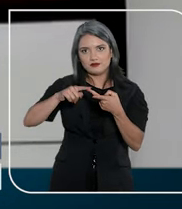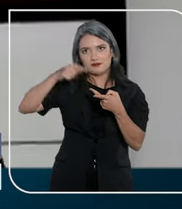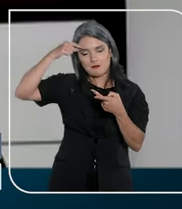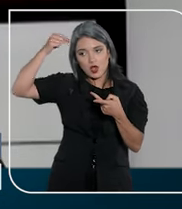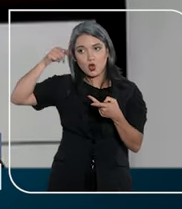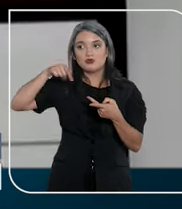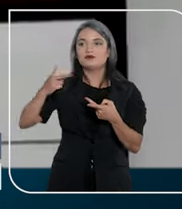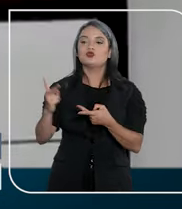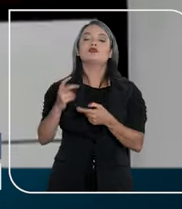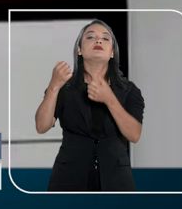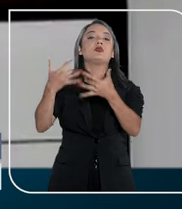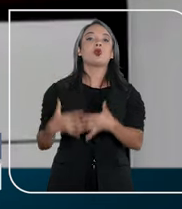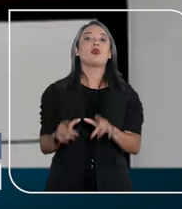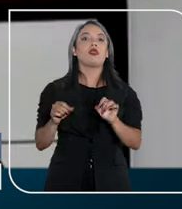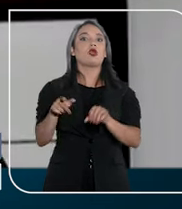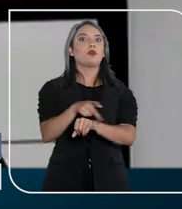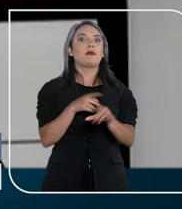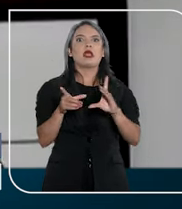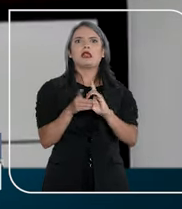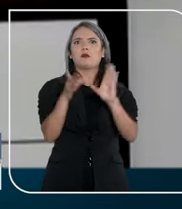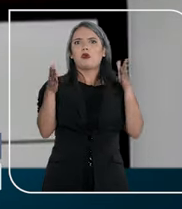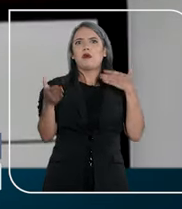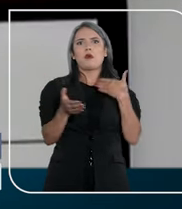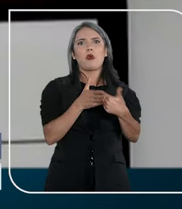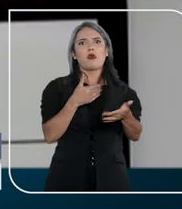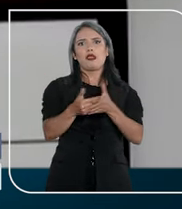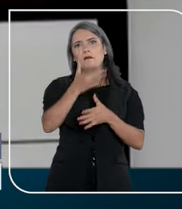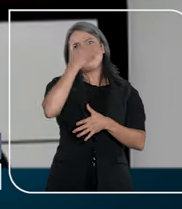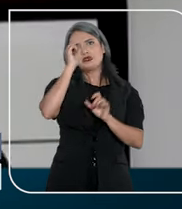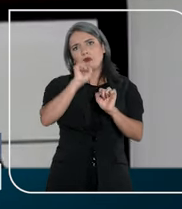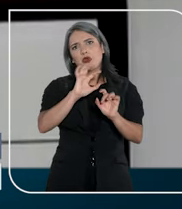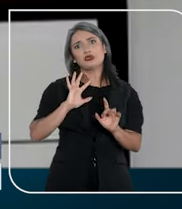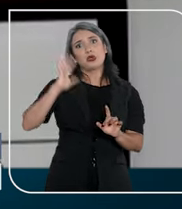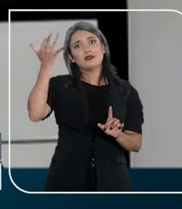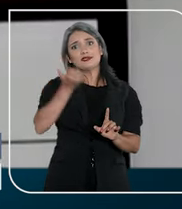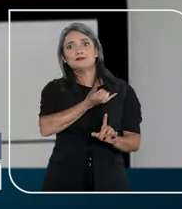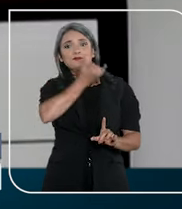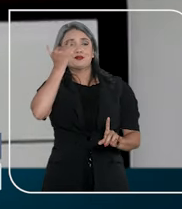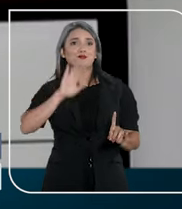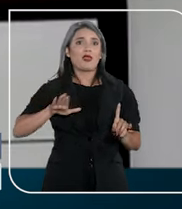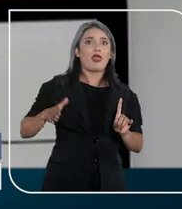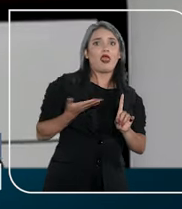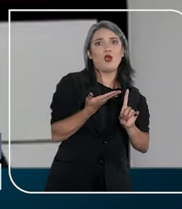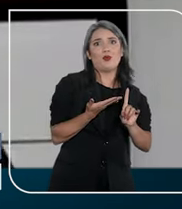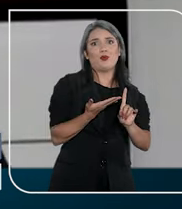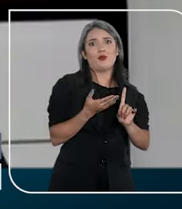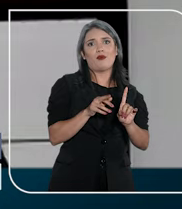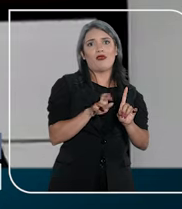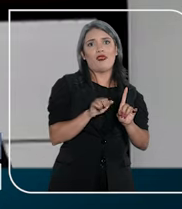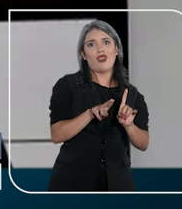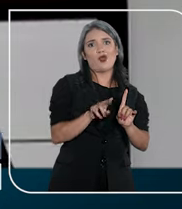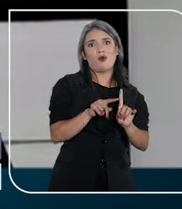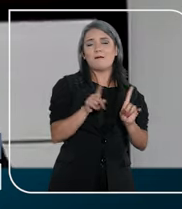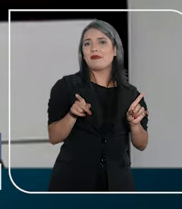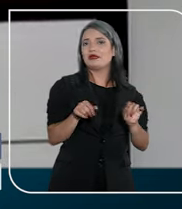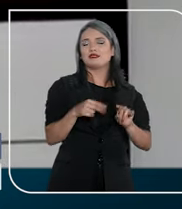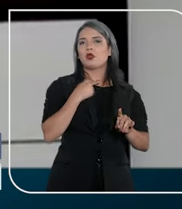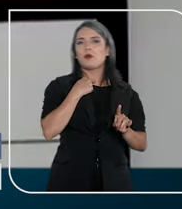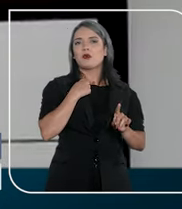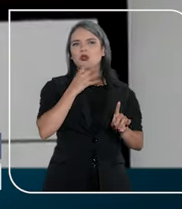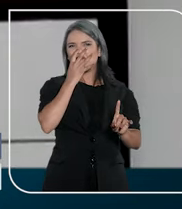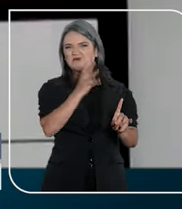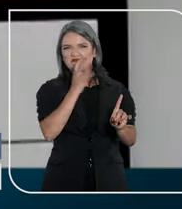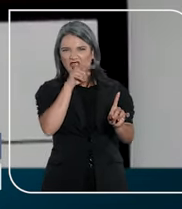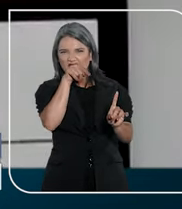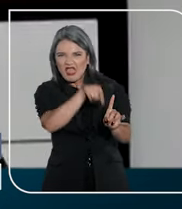democrático, qualquer um pode ser réu em um processo. Mas isso não pode ser utilizado em desfavor dessa pessoa para dizer que ela